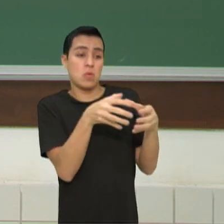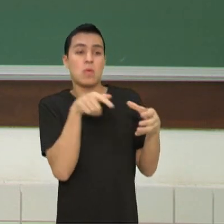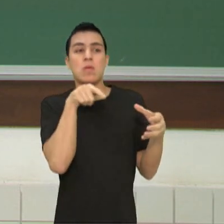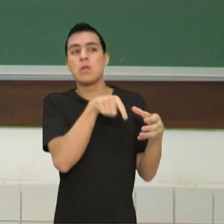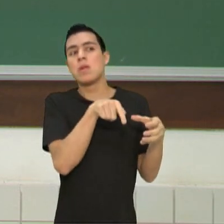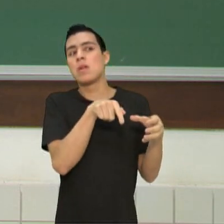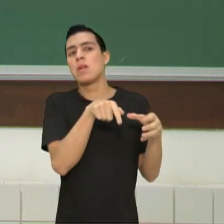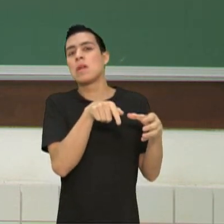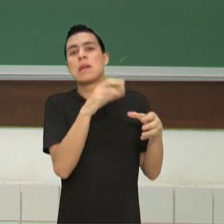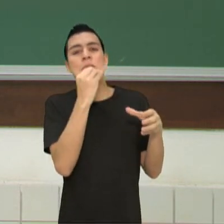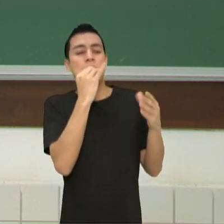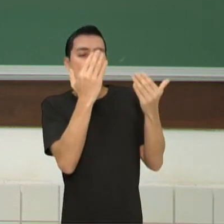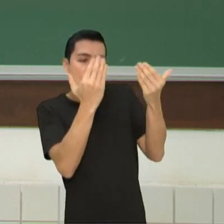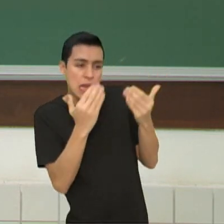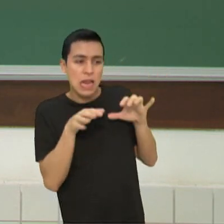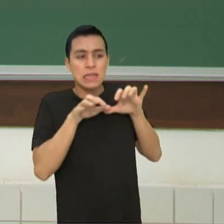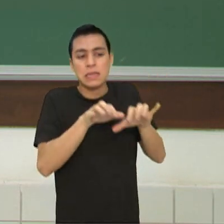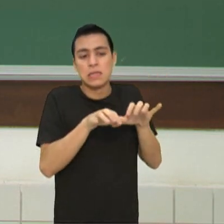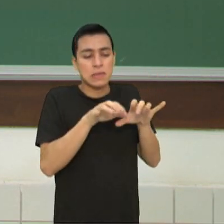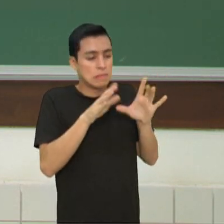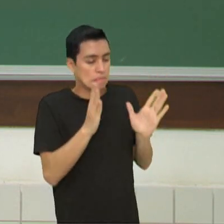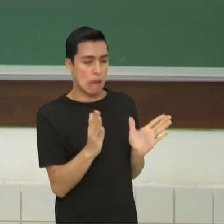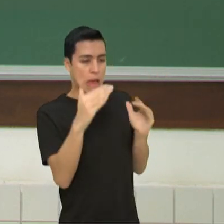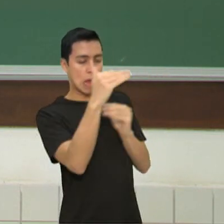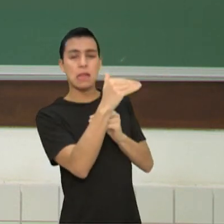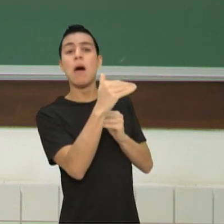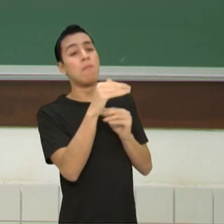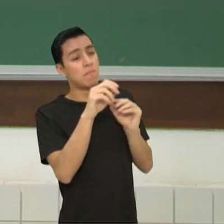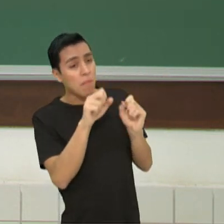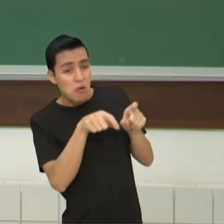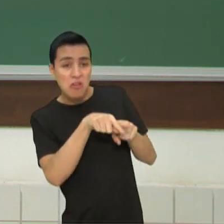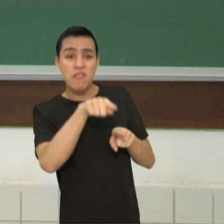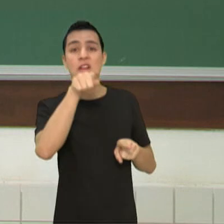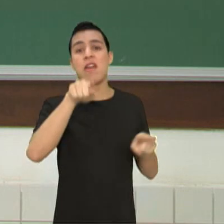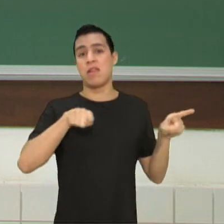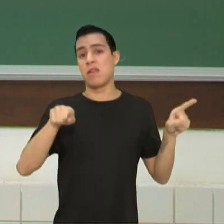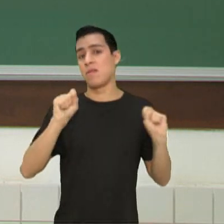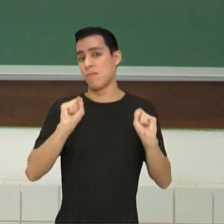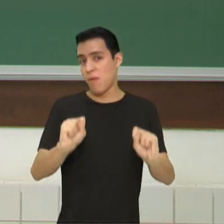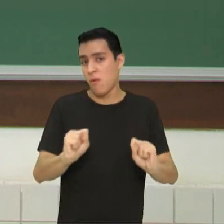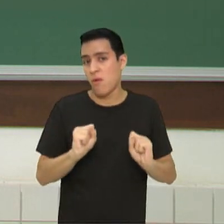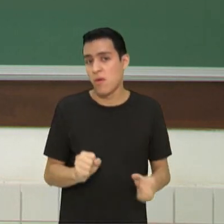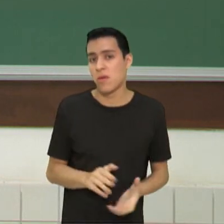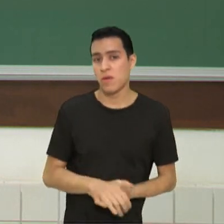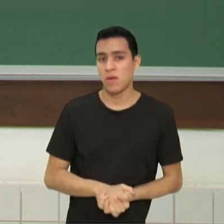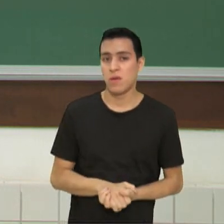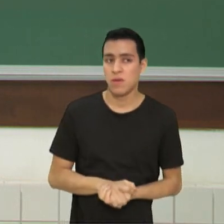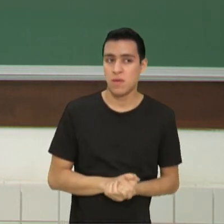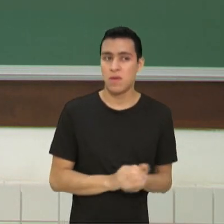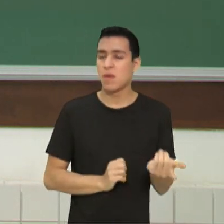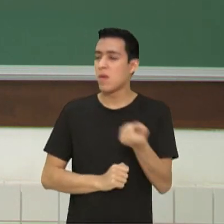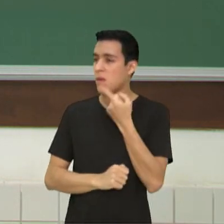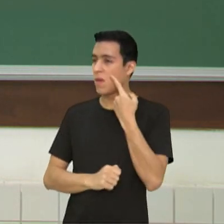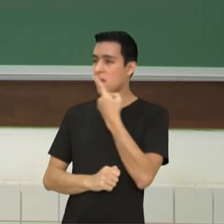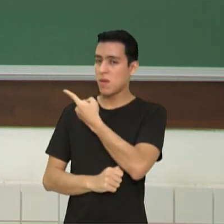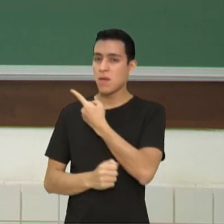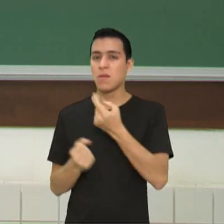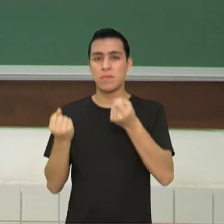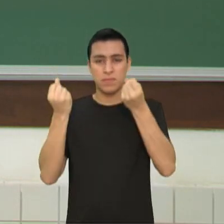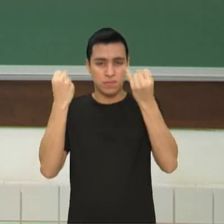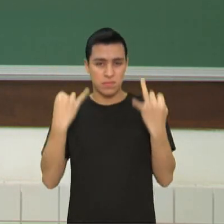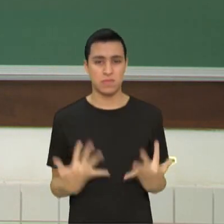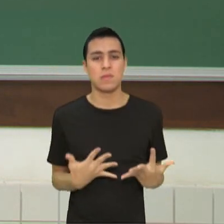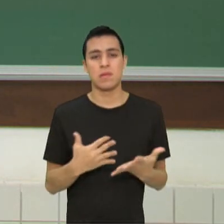poder ser analisado dessa forma. Tudo bem? Vamos seguindo. Olá, a notícia que eu havia comentado